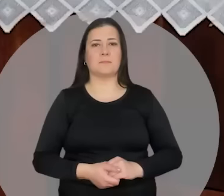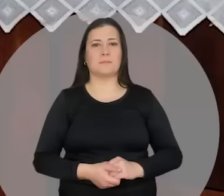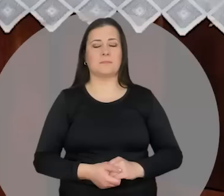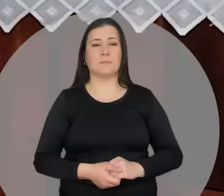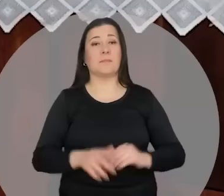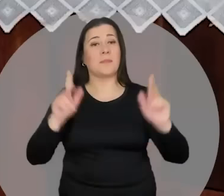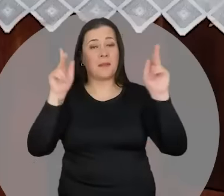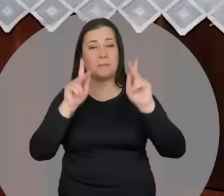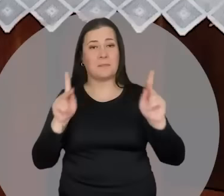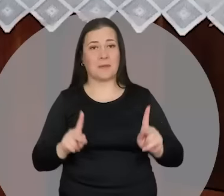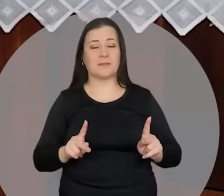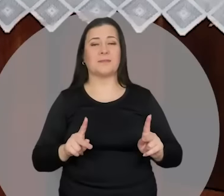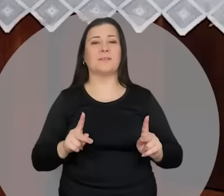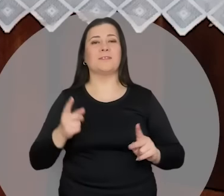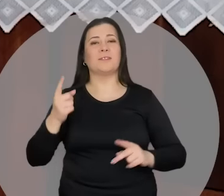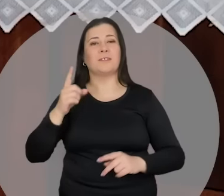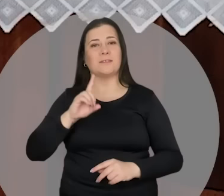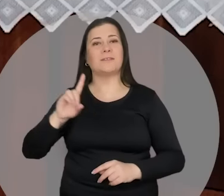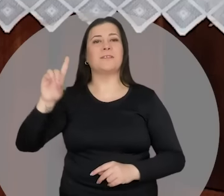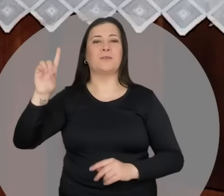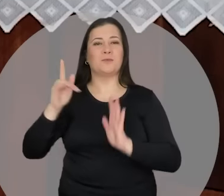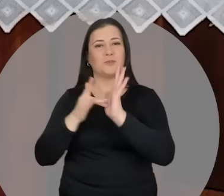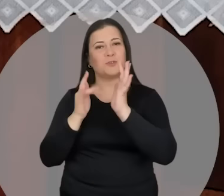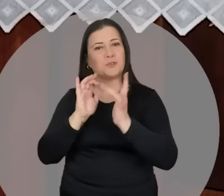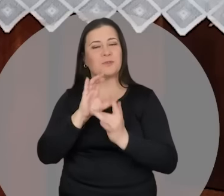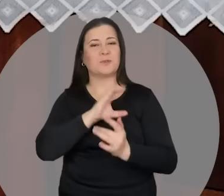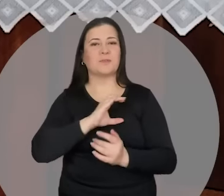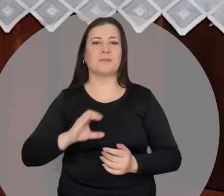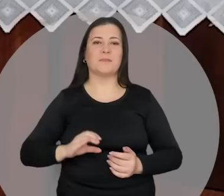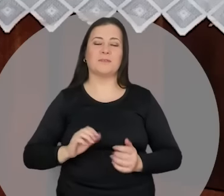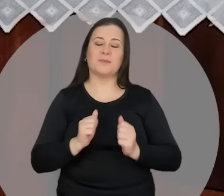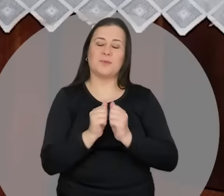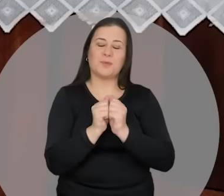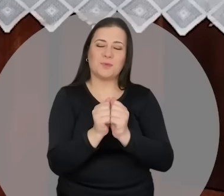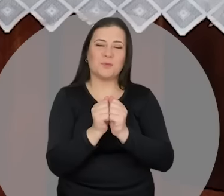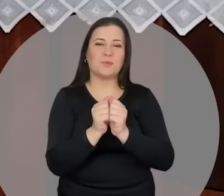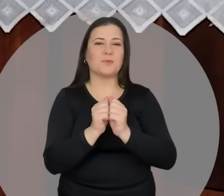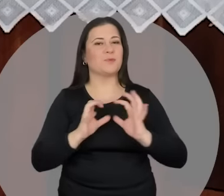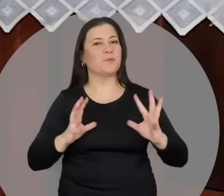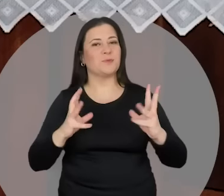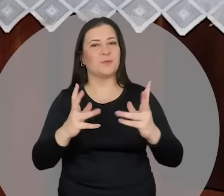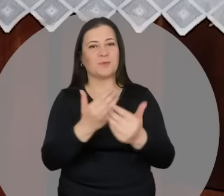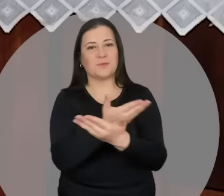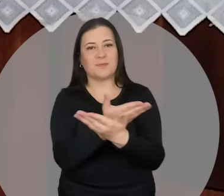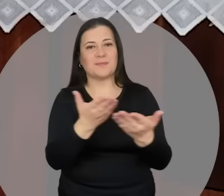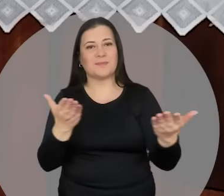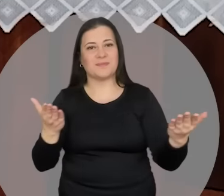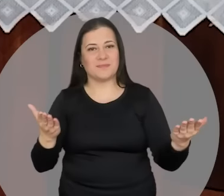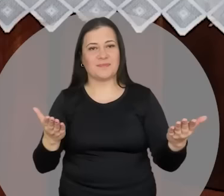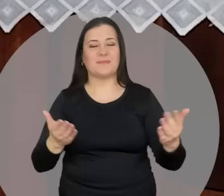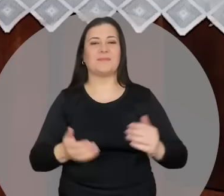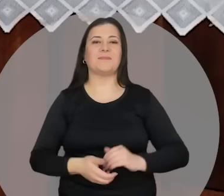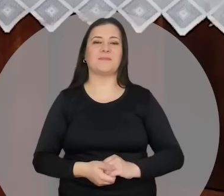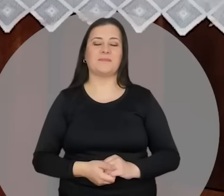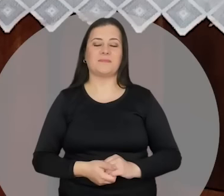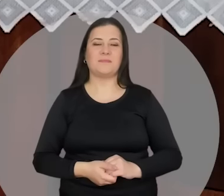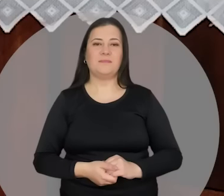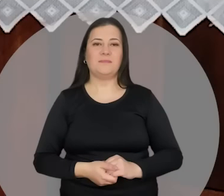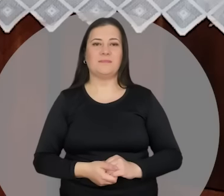Que a paz do nosso Senhor Jesus Cristo esteja com todos e todas vocês.